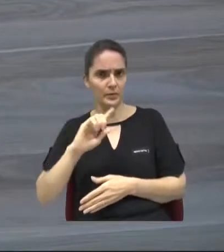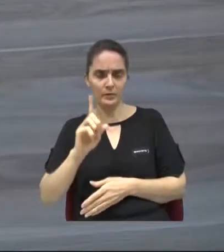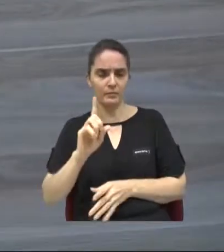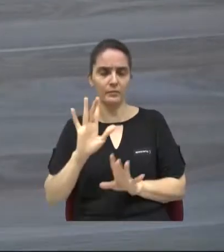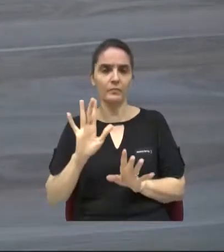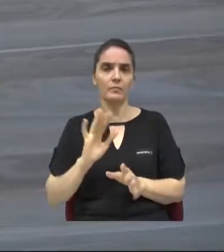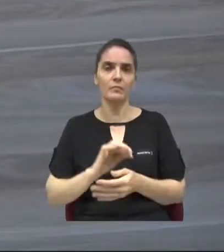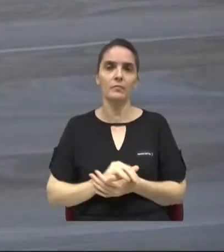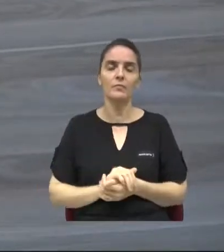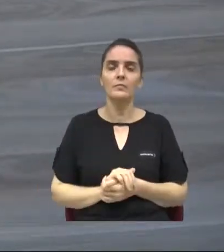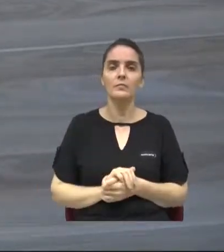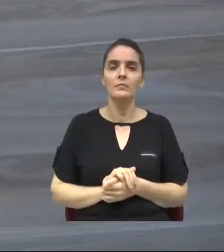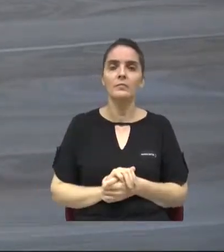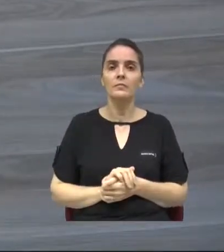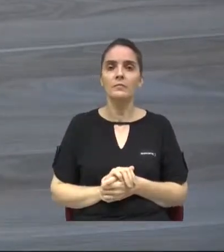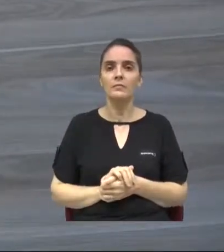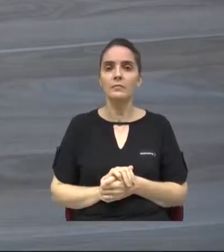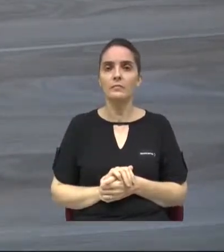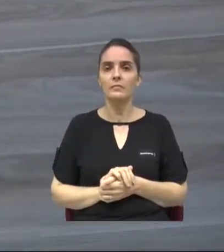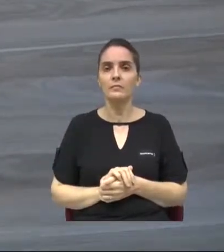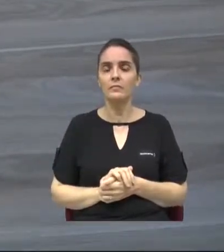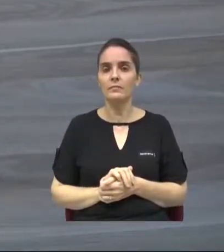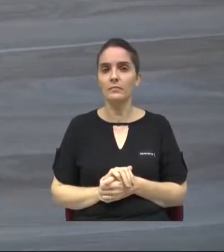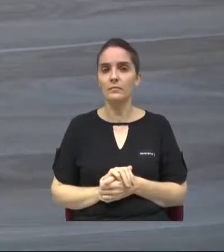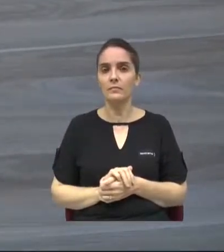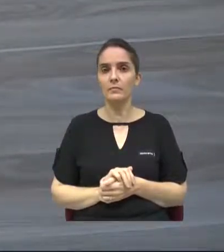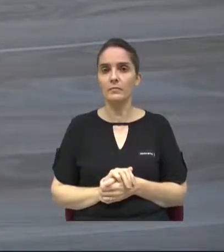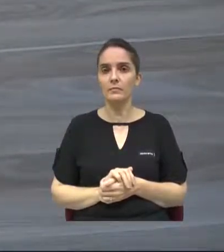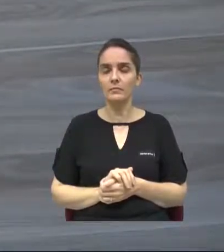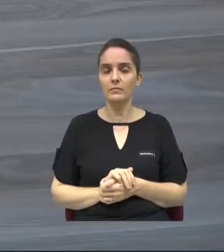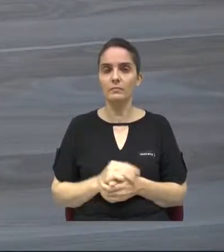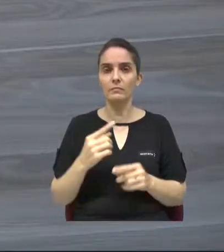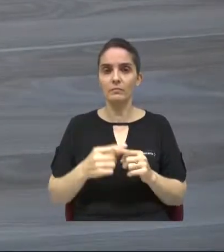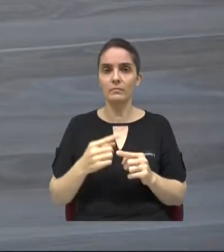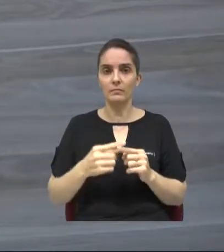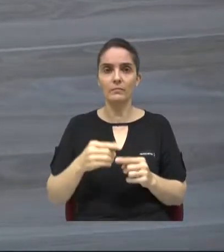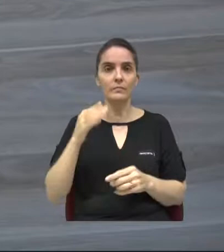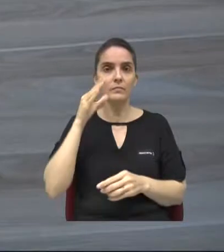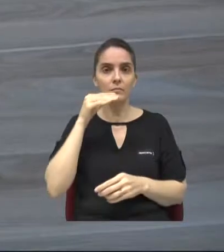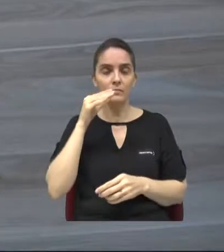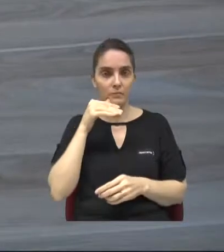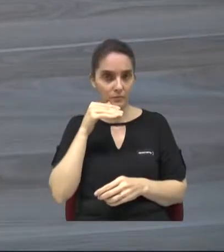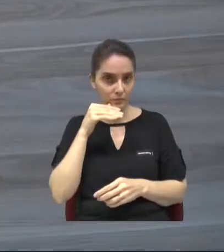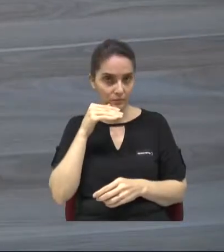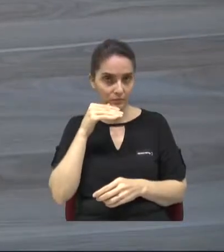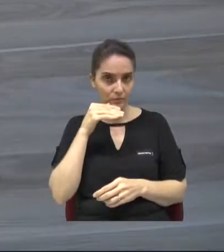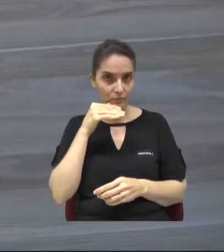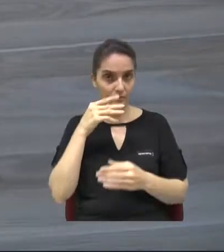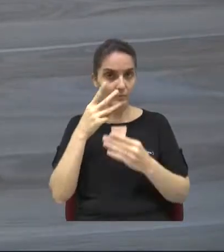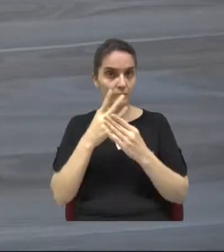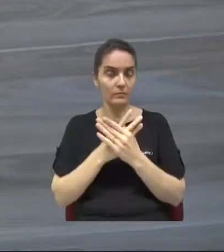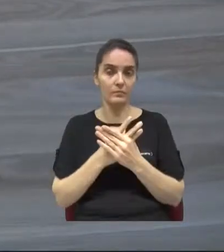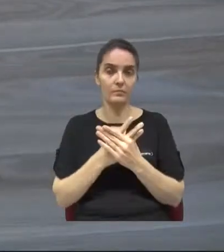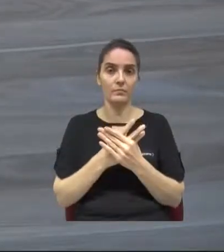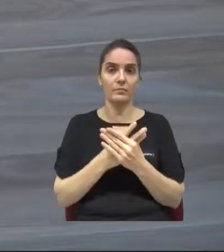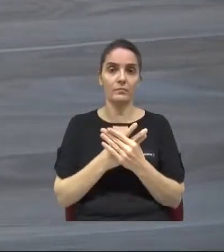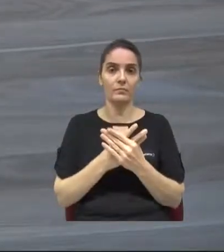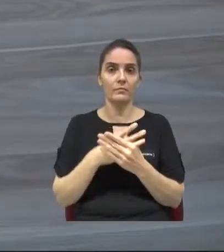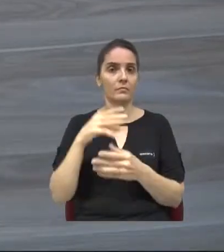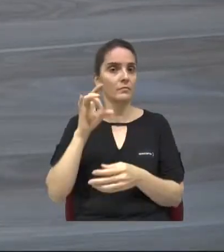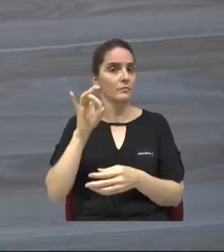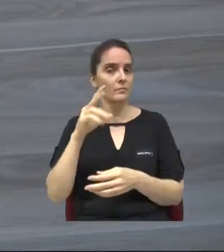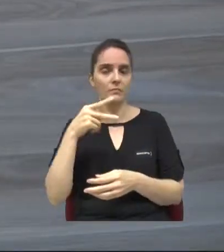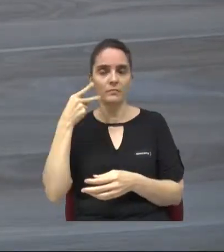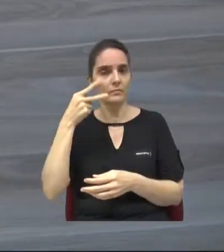forma, é que funcionários dessa casa, não só vereadores, não só